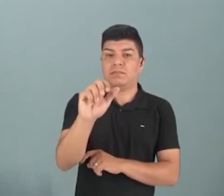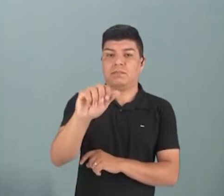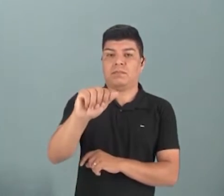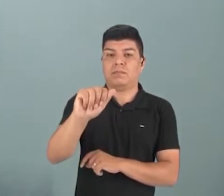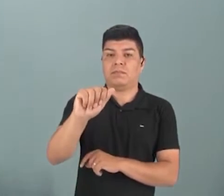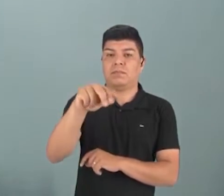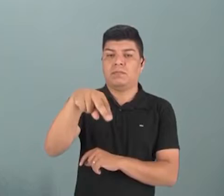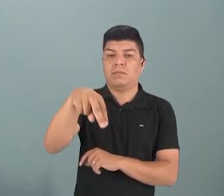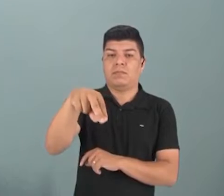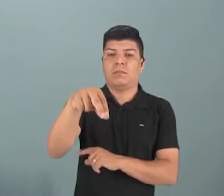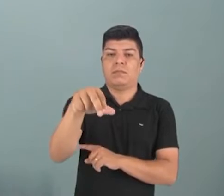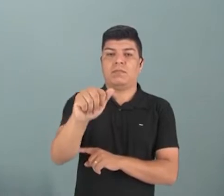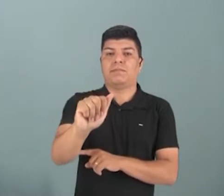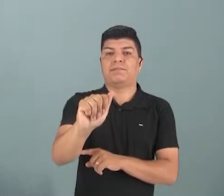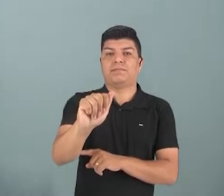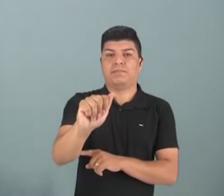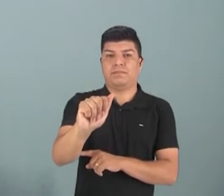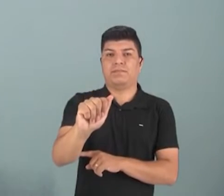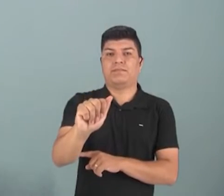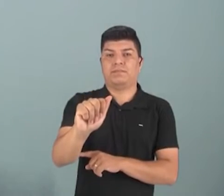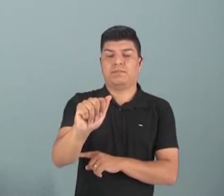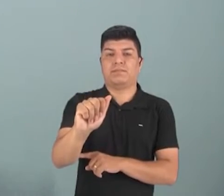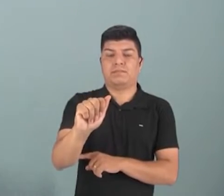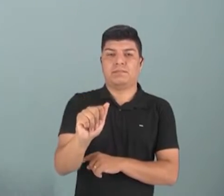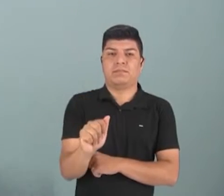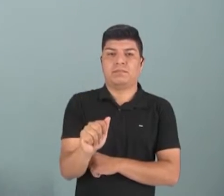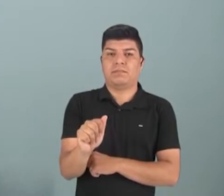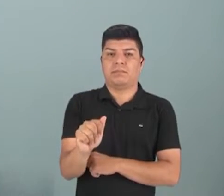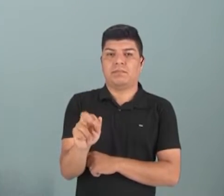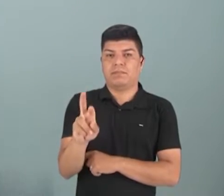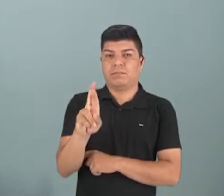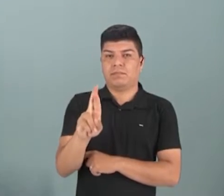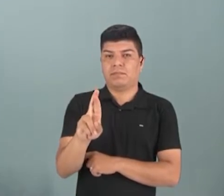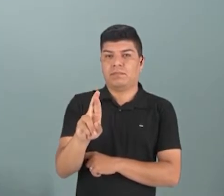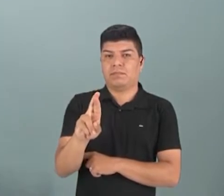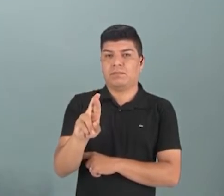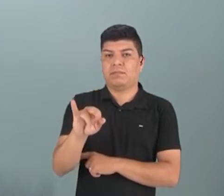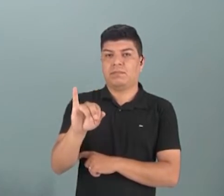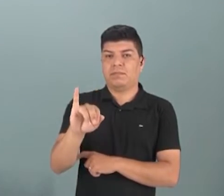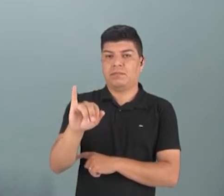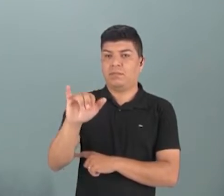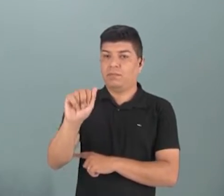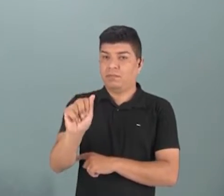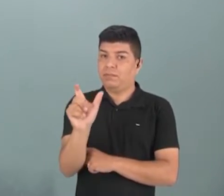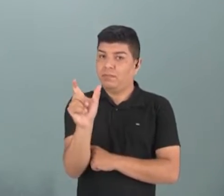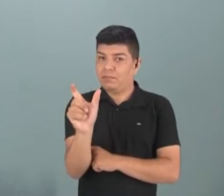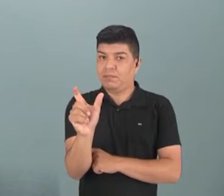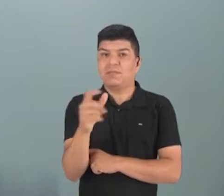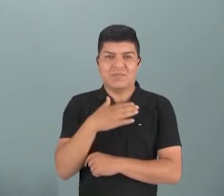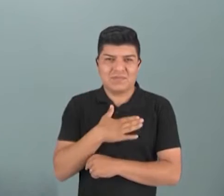Ana e a palavra gíria gostaram